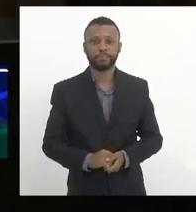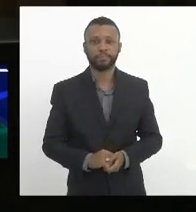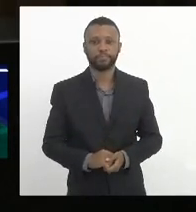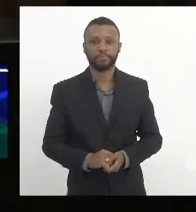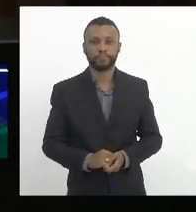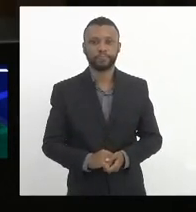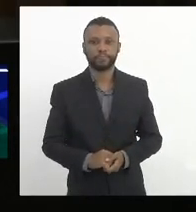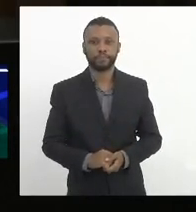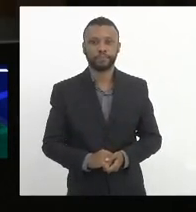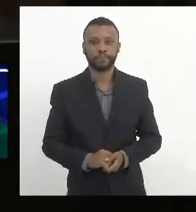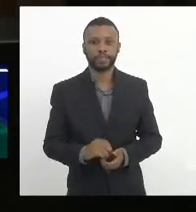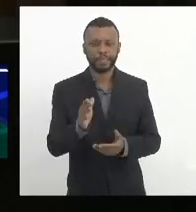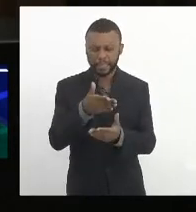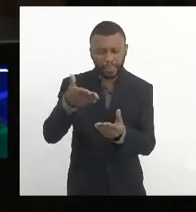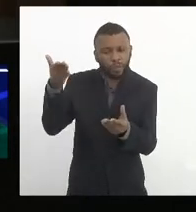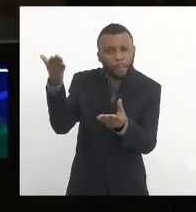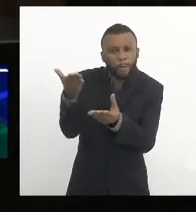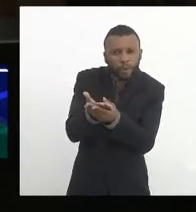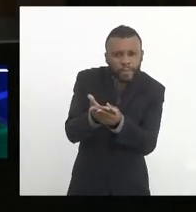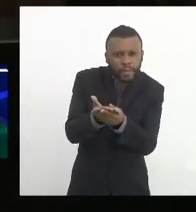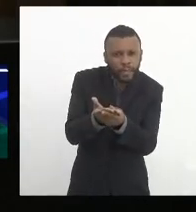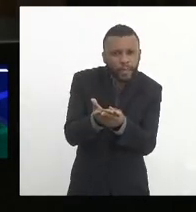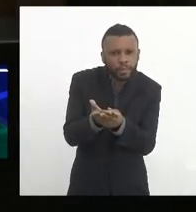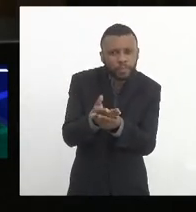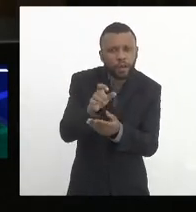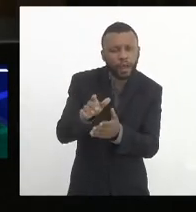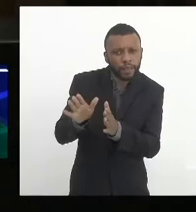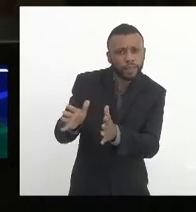já está sendo processado é assim